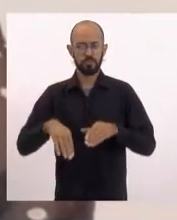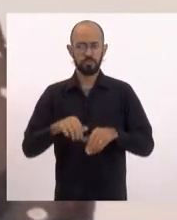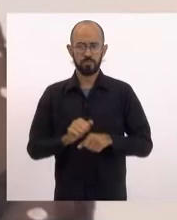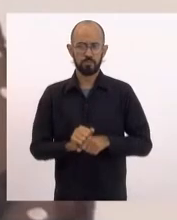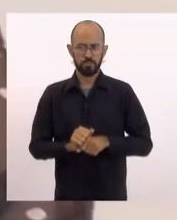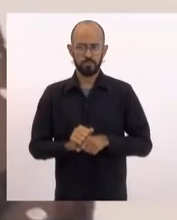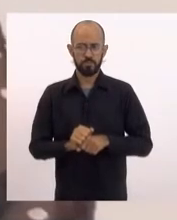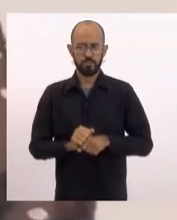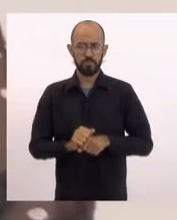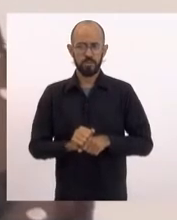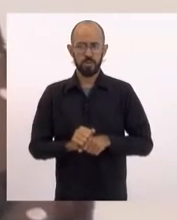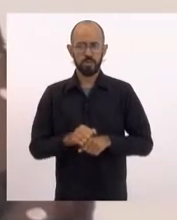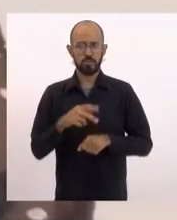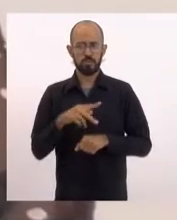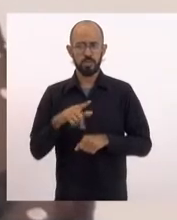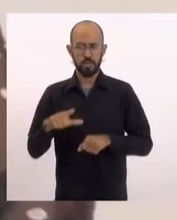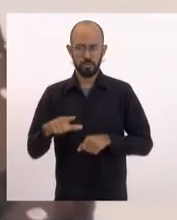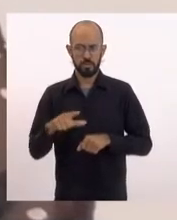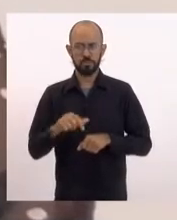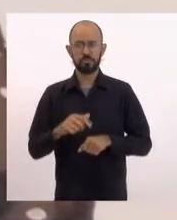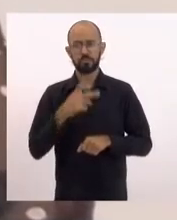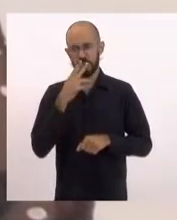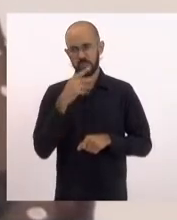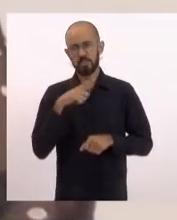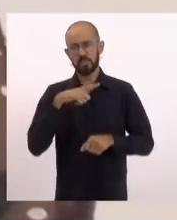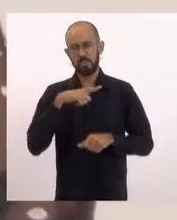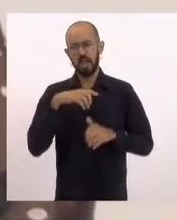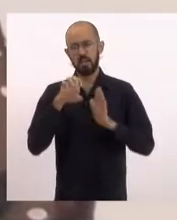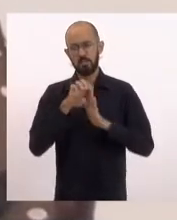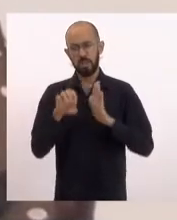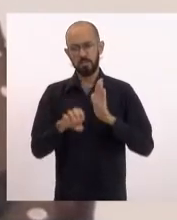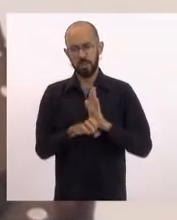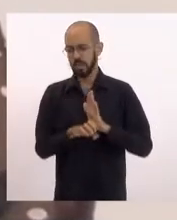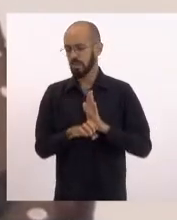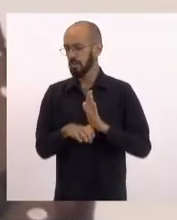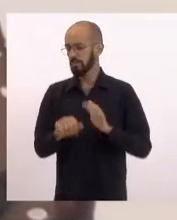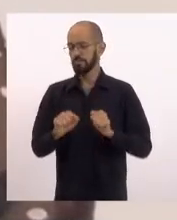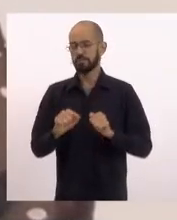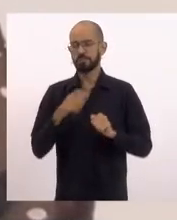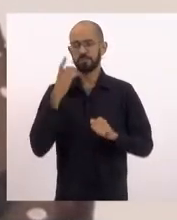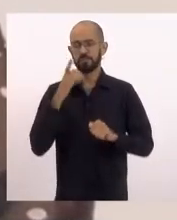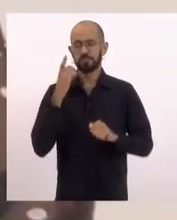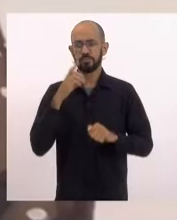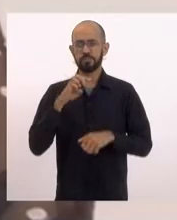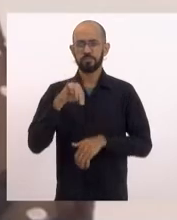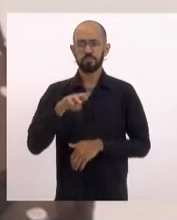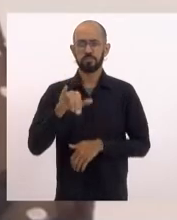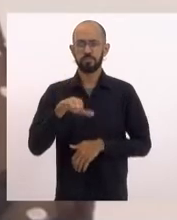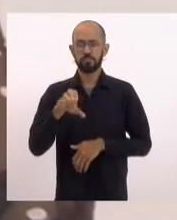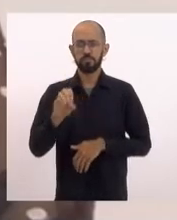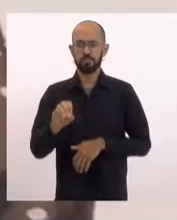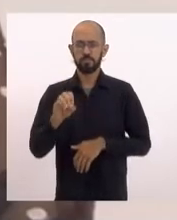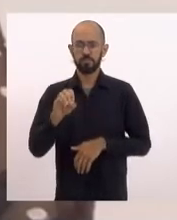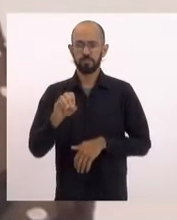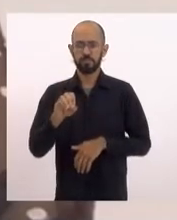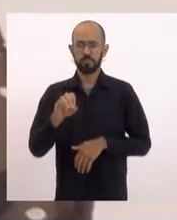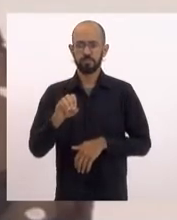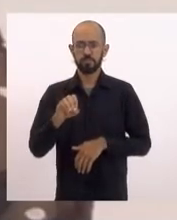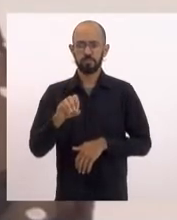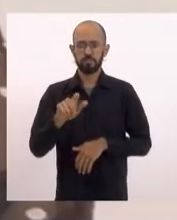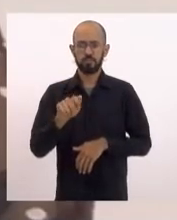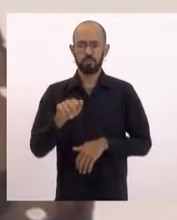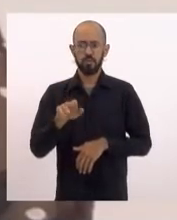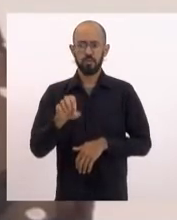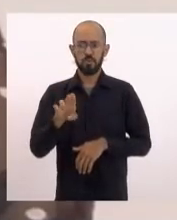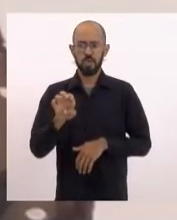a este projeto. Parece que ele recebeu uma emenda do deputado Márcio Alberto. Se ele puder, se estiver